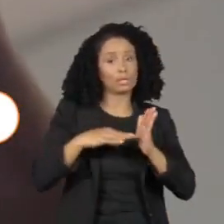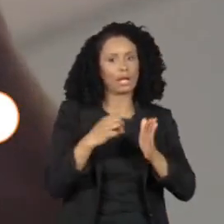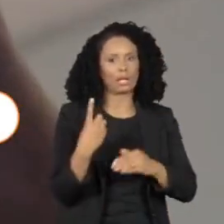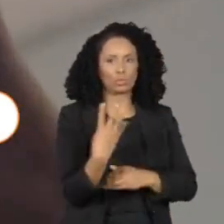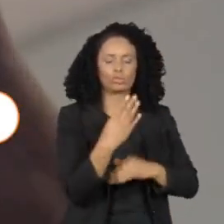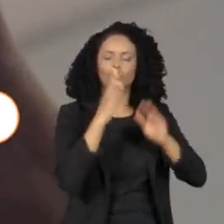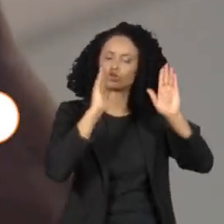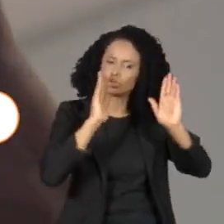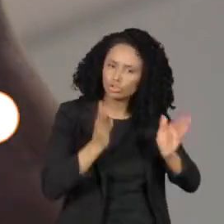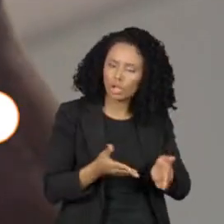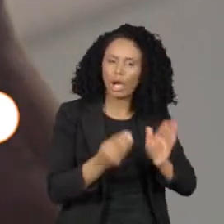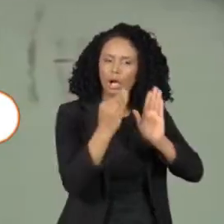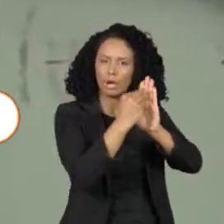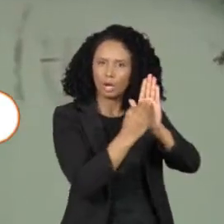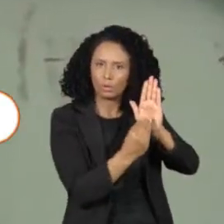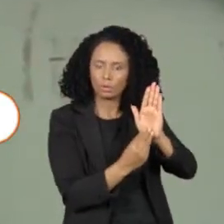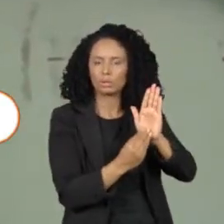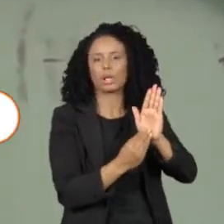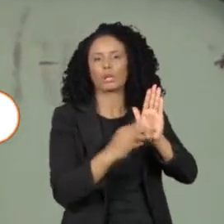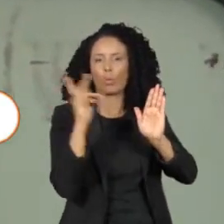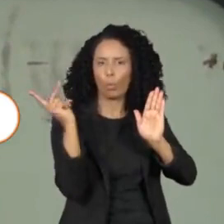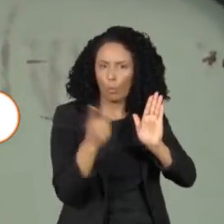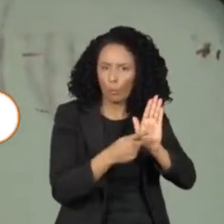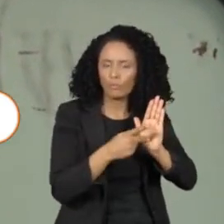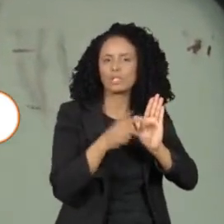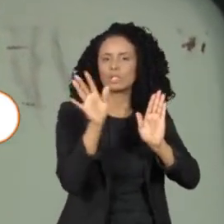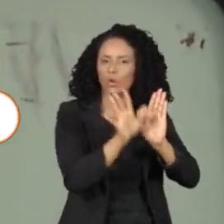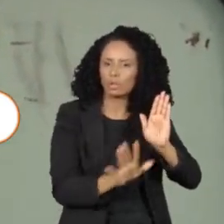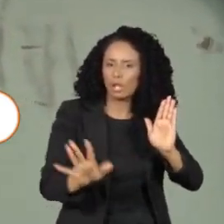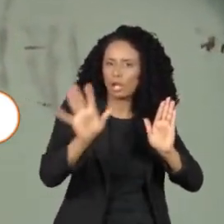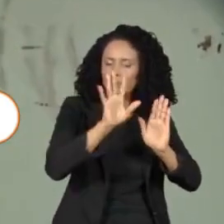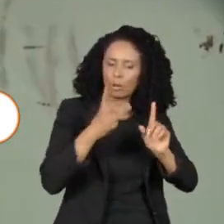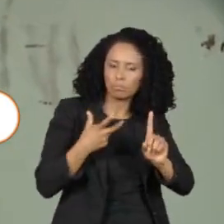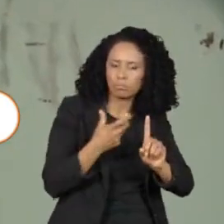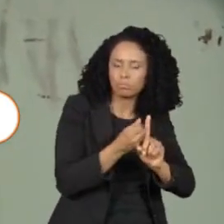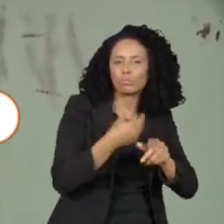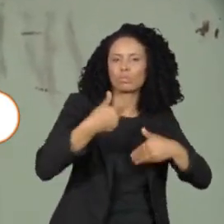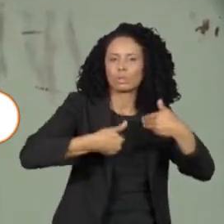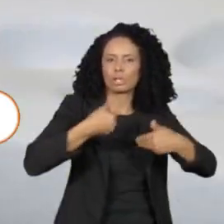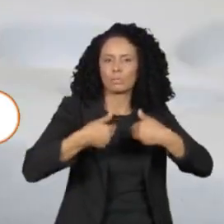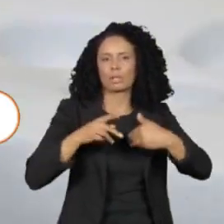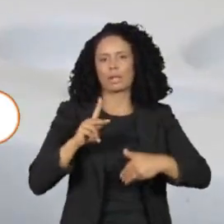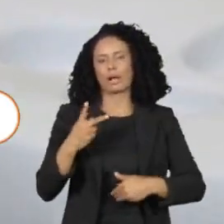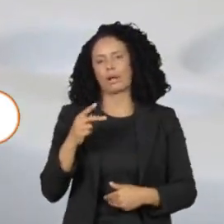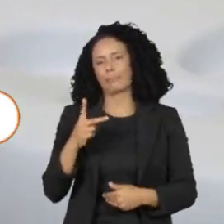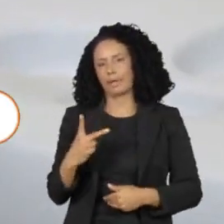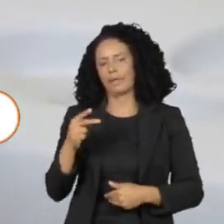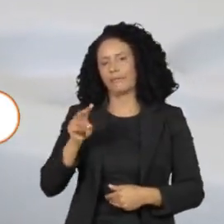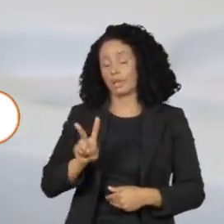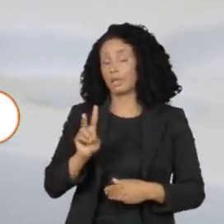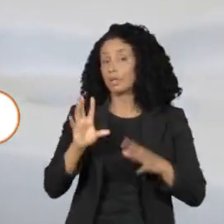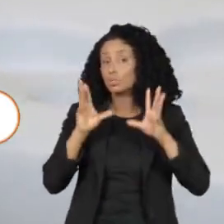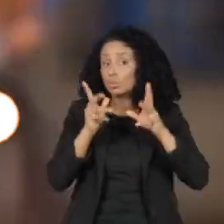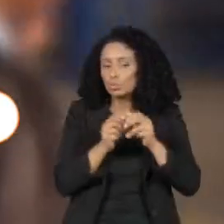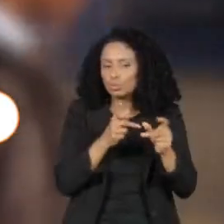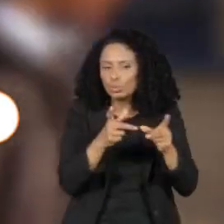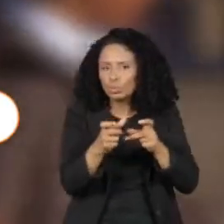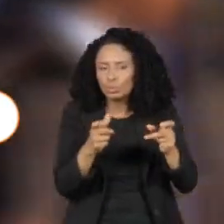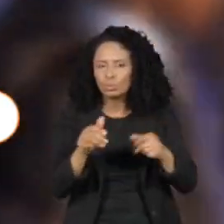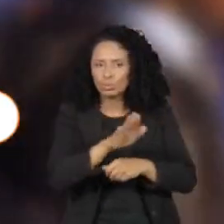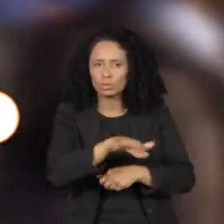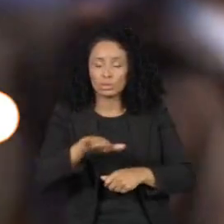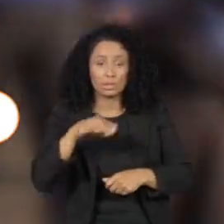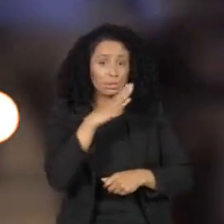já estão no calendário oficial nacional de imunização contra o HPV. A cobertura vacinal das crianças